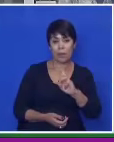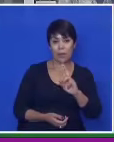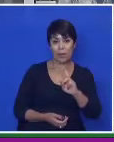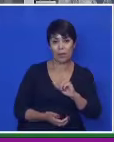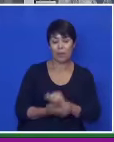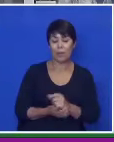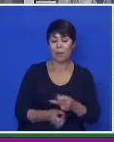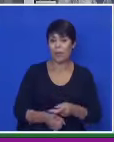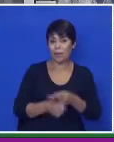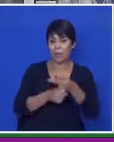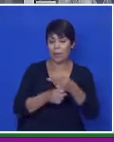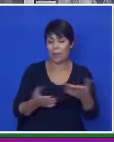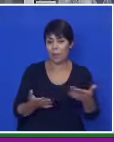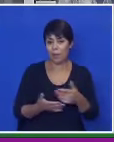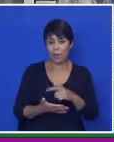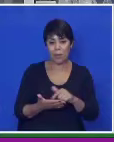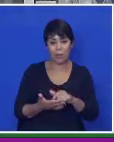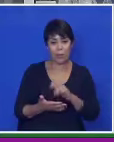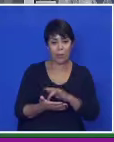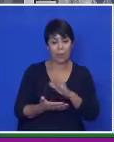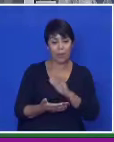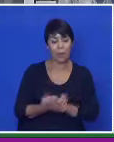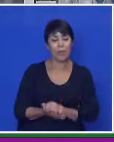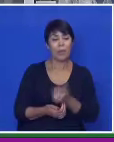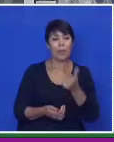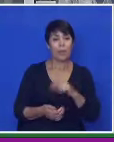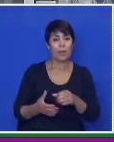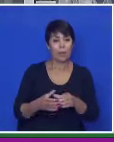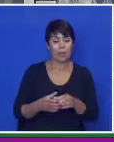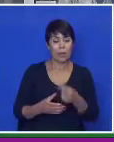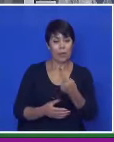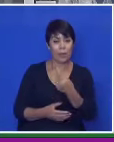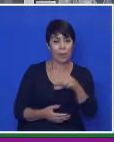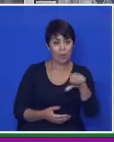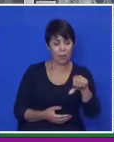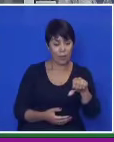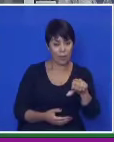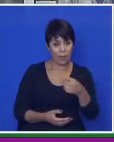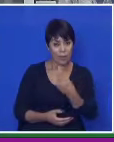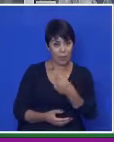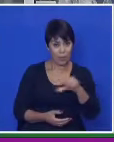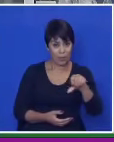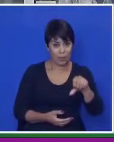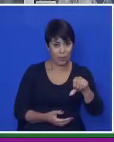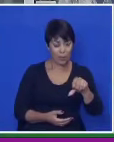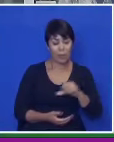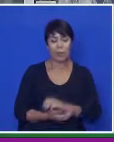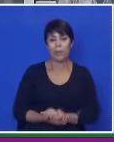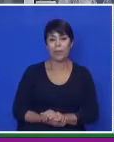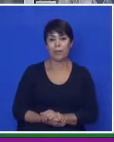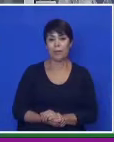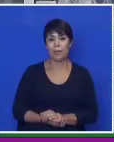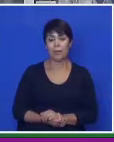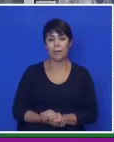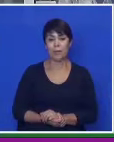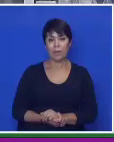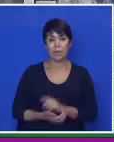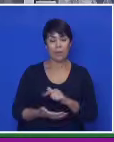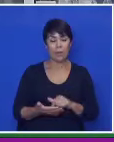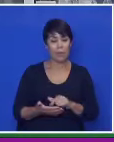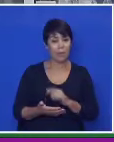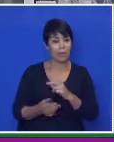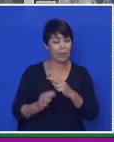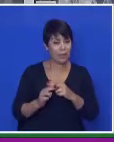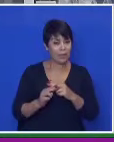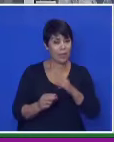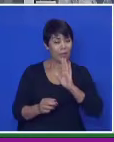R$1.500.000 é o prêmio estimado na Loto Fácil. Bola laranja, número 19. Laranja, 19.